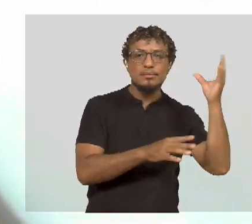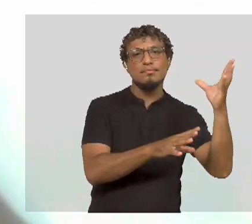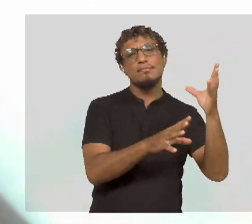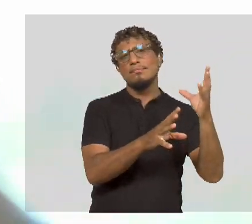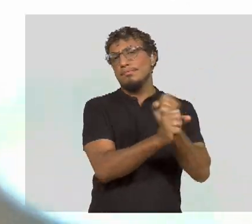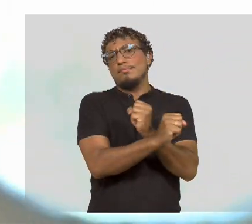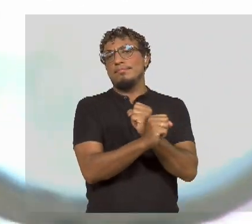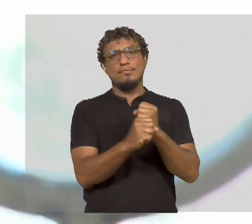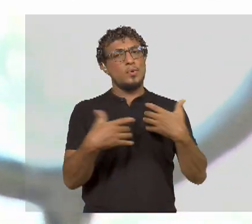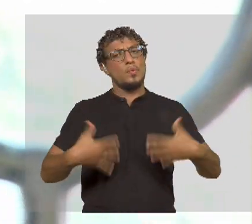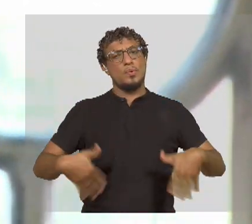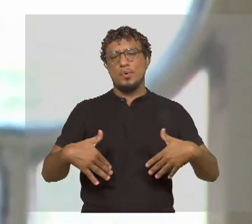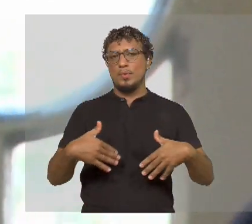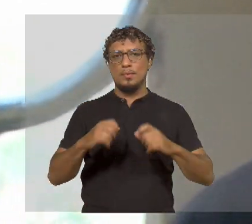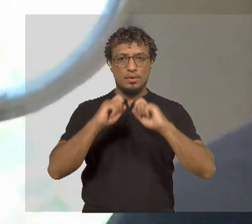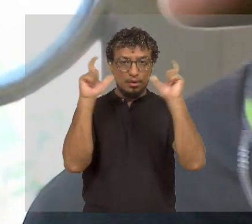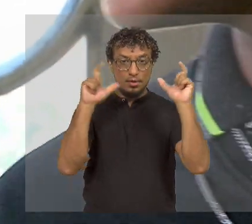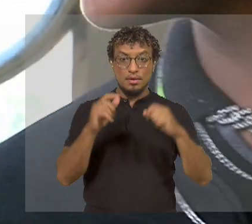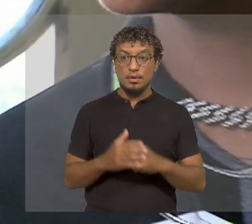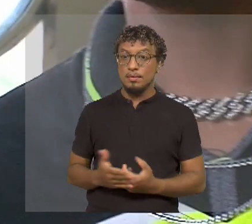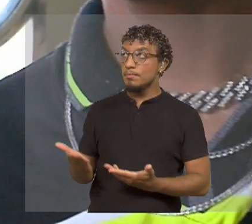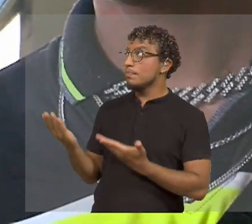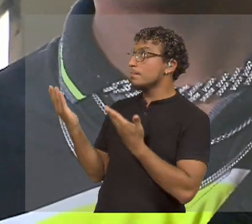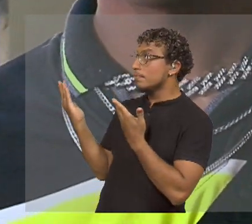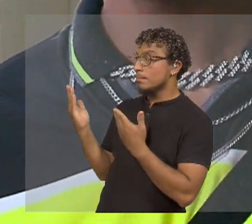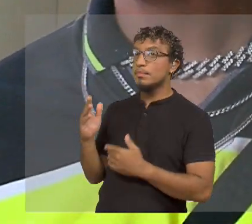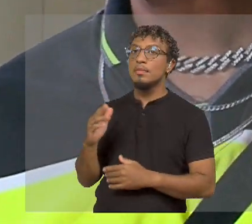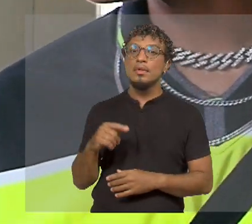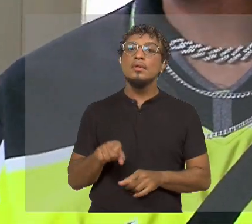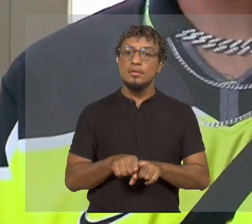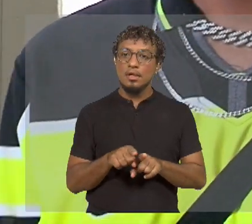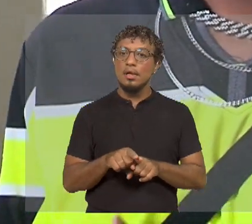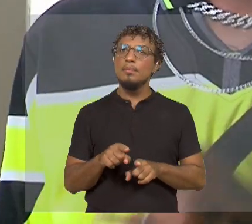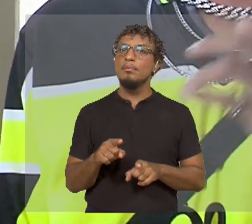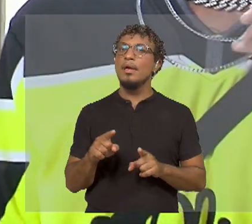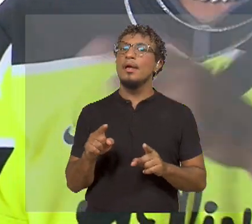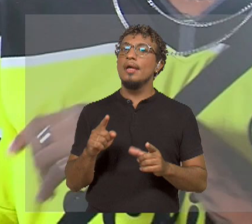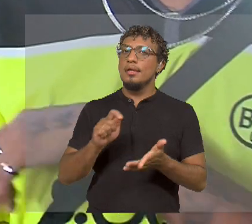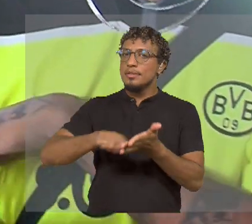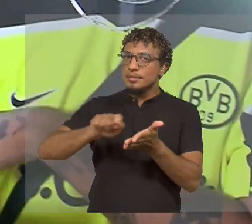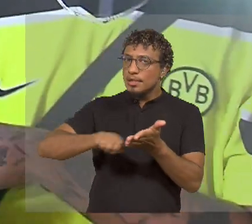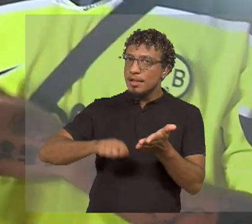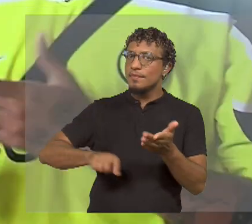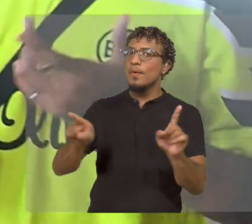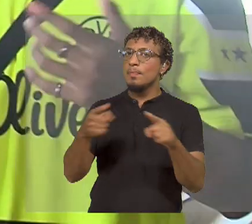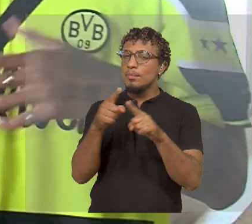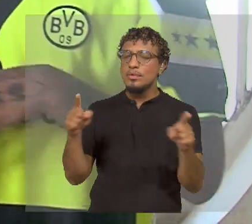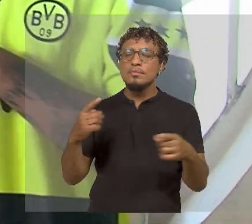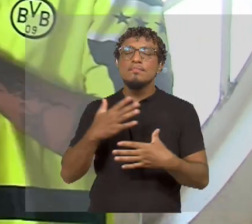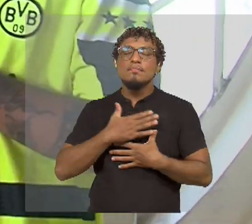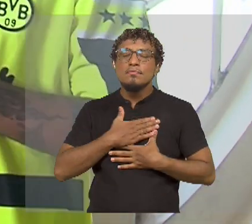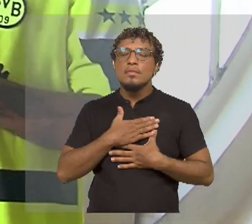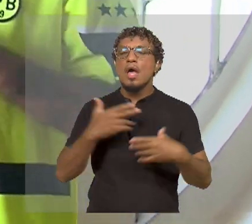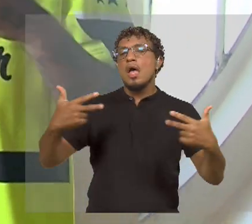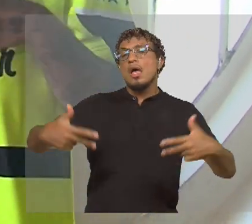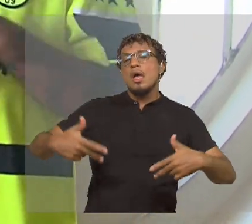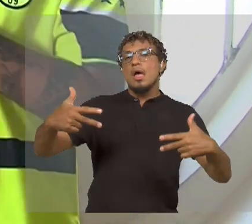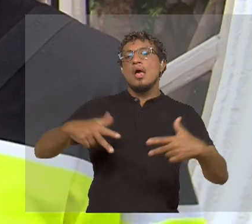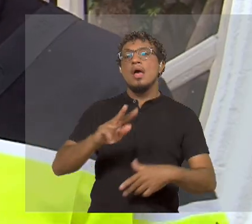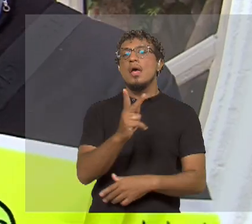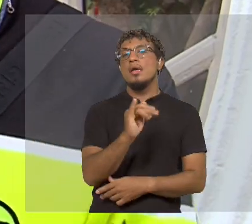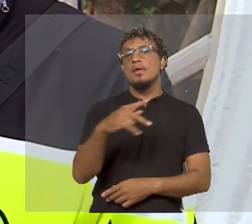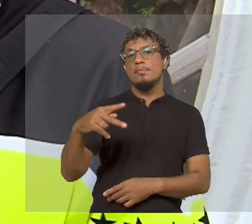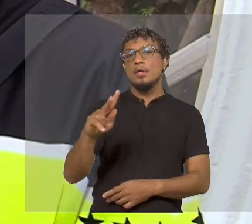incrível. O rapper Deon também é um dos compositores da música. Sua relação com a cultura do hip-hop vem desde